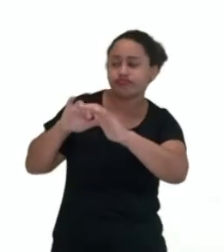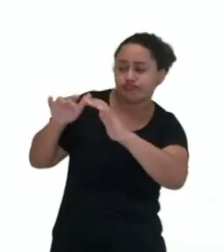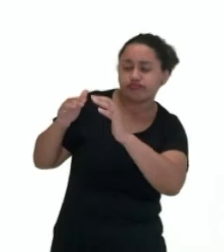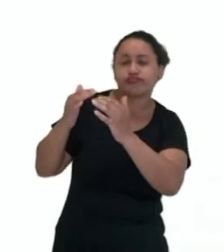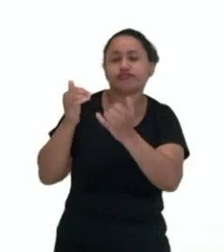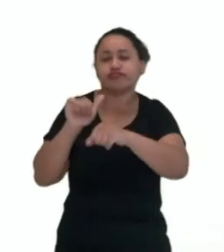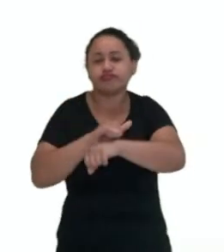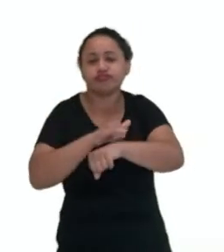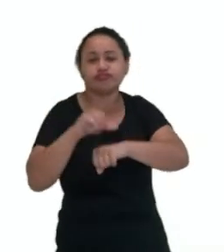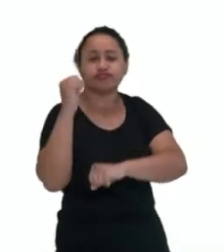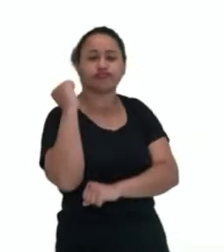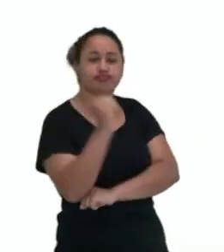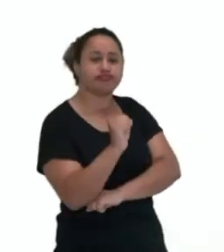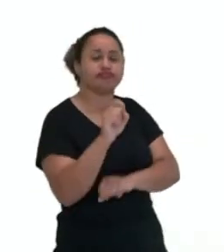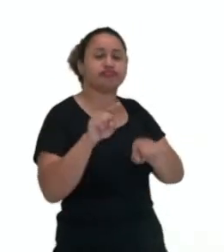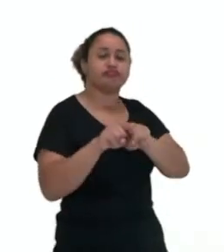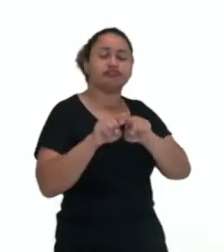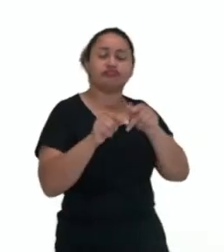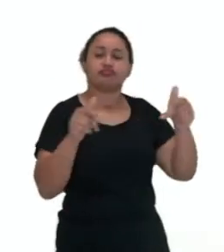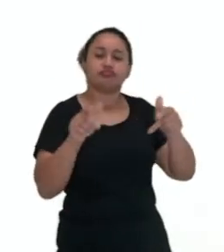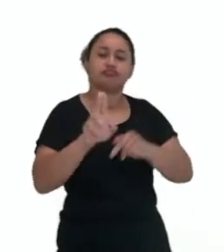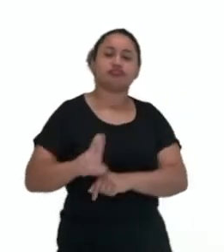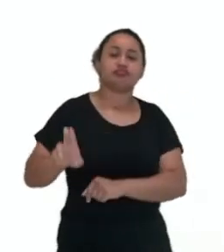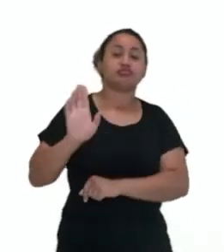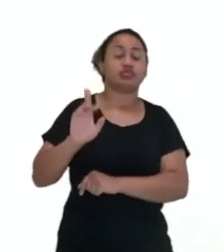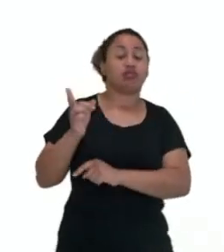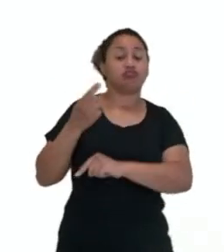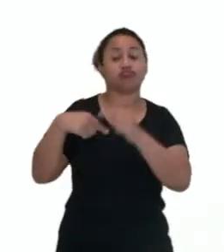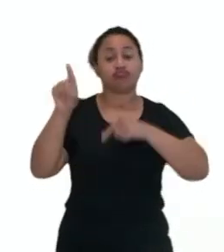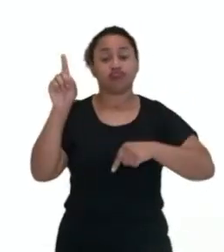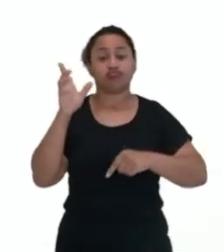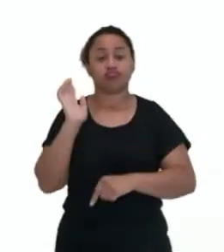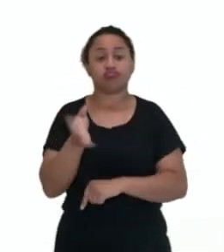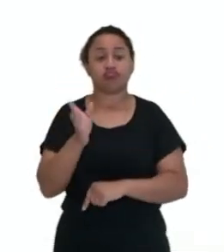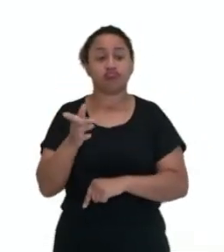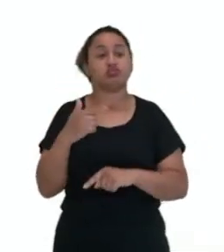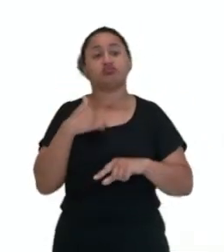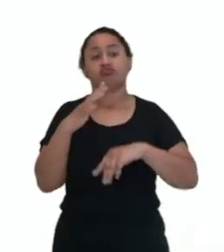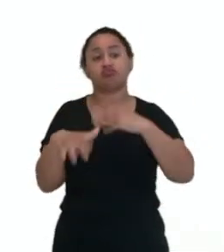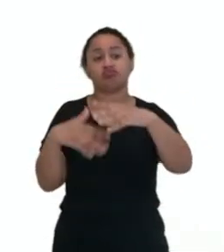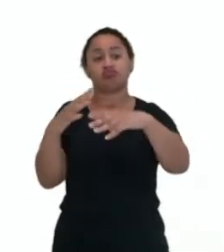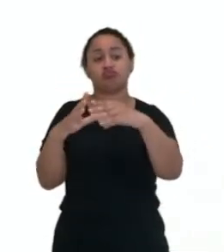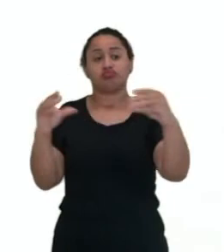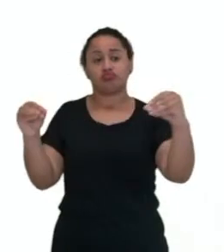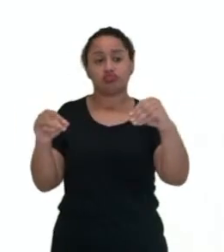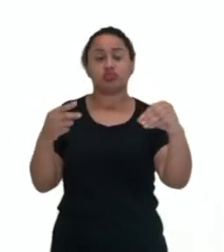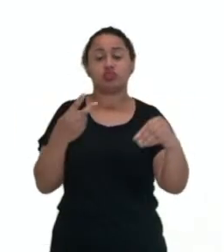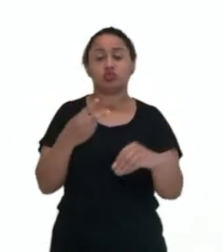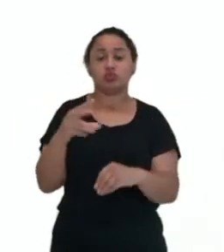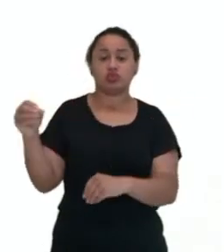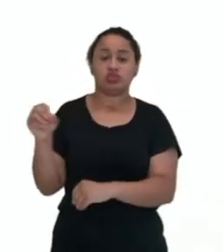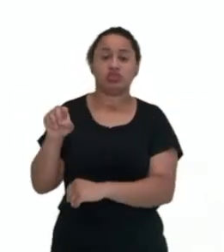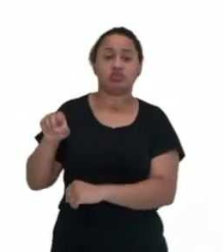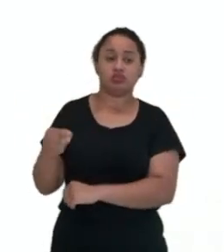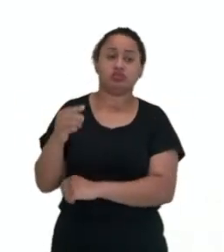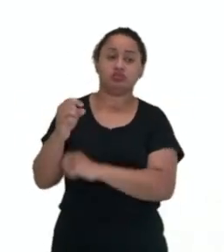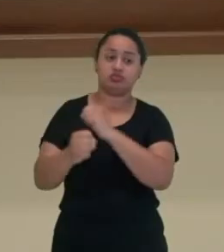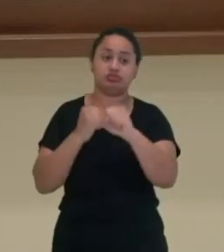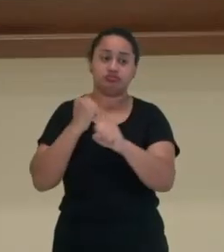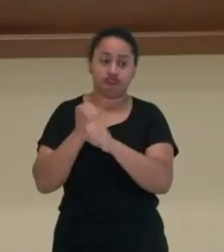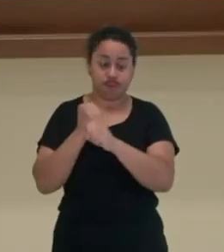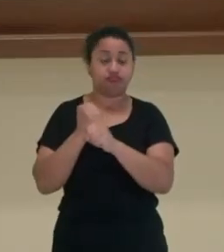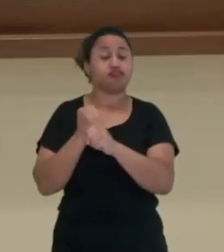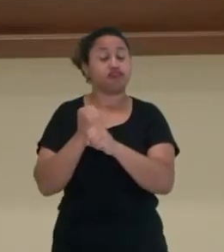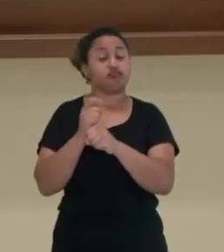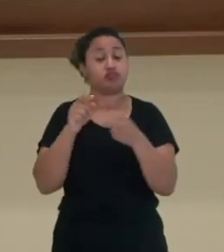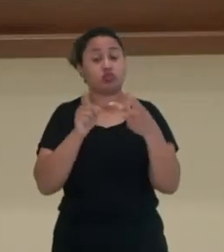caça, as ferramentas que eles utilizavam já eram mais avançadas e foram extintos ali há 200 mil anos. Foi a espécie